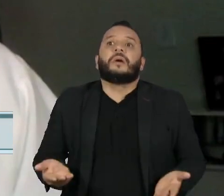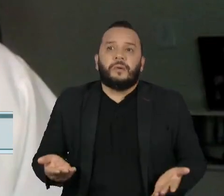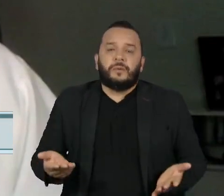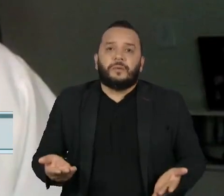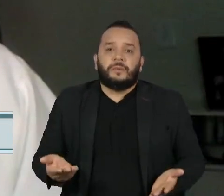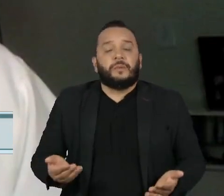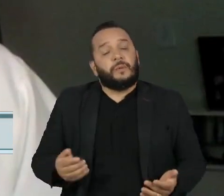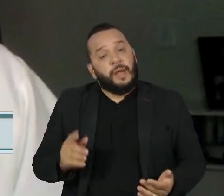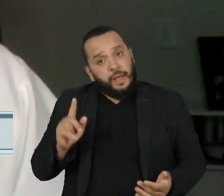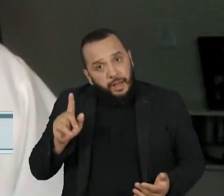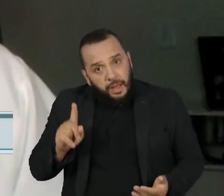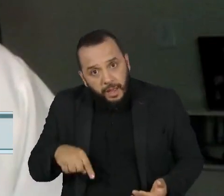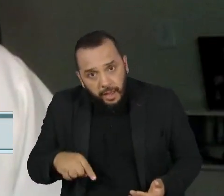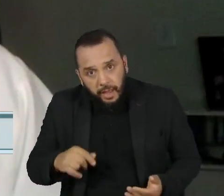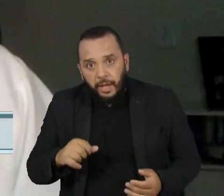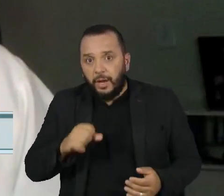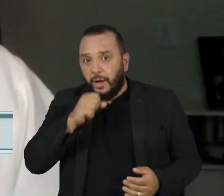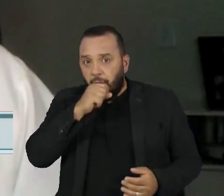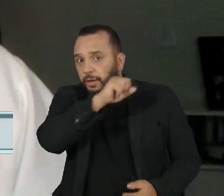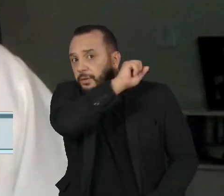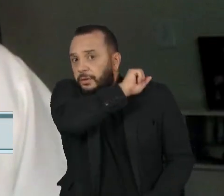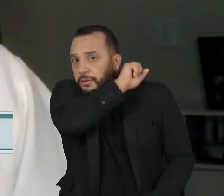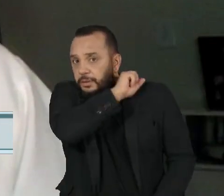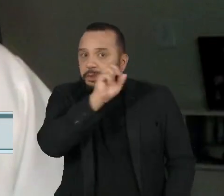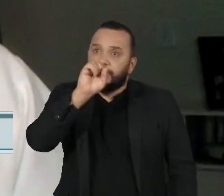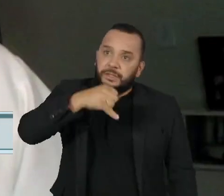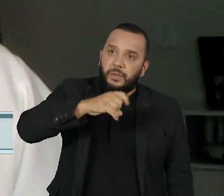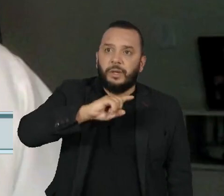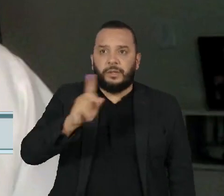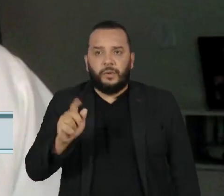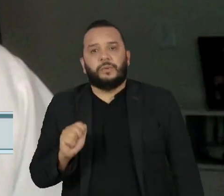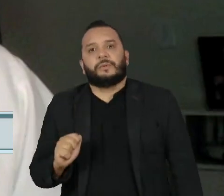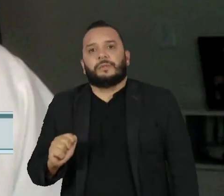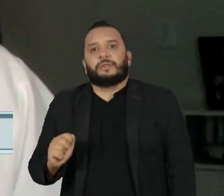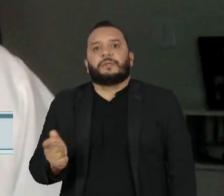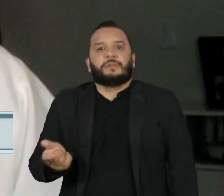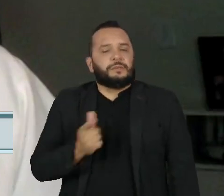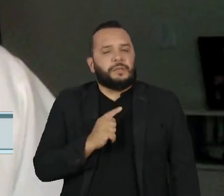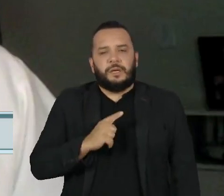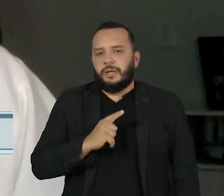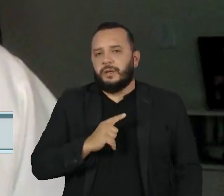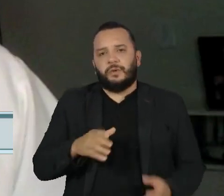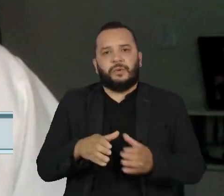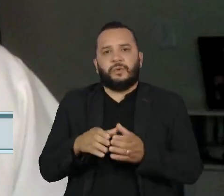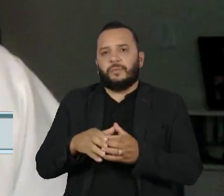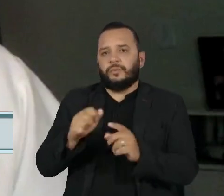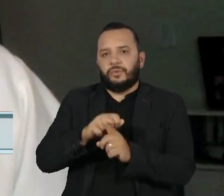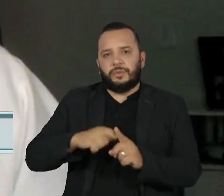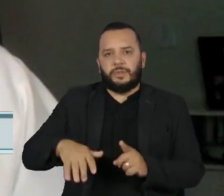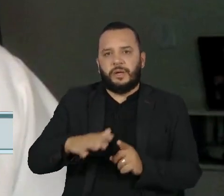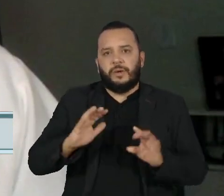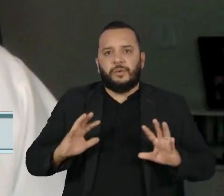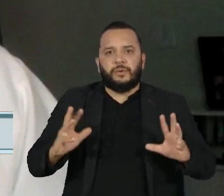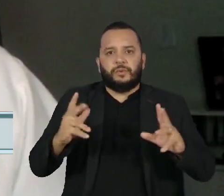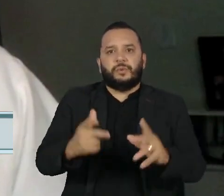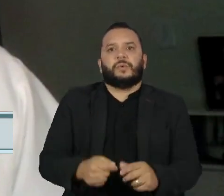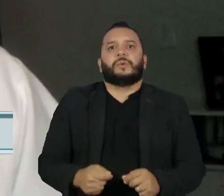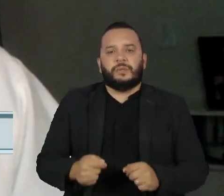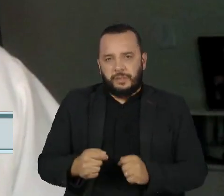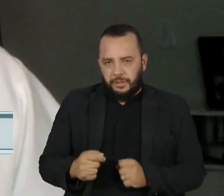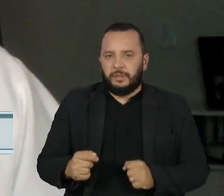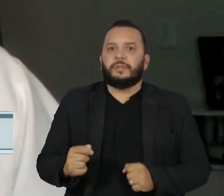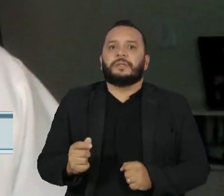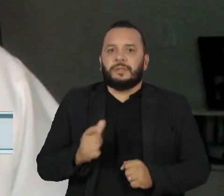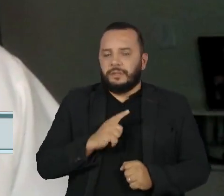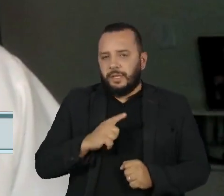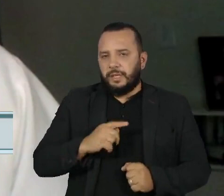se isso é ou não tuberculose. A tuberculose está presente em todas as camadas sociais, em ricos e pobres, pretos